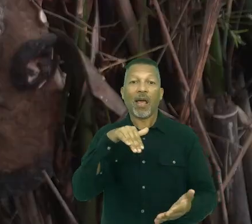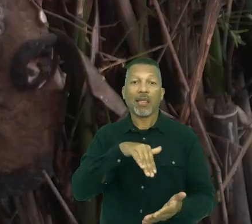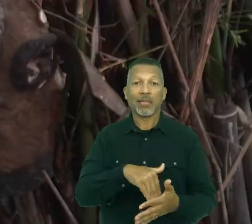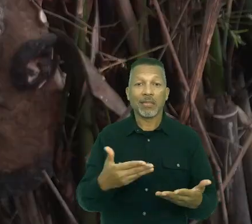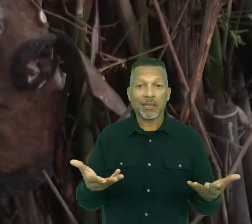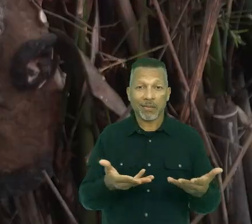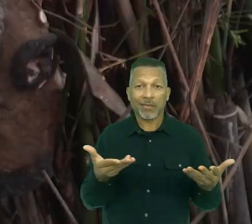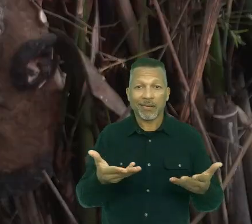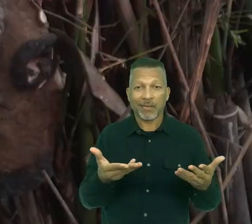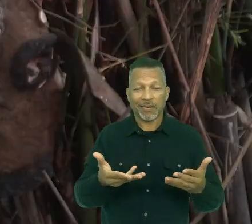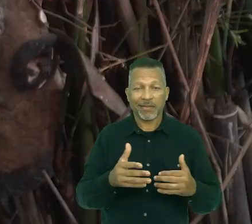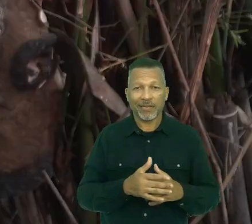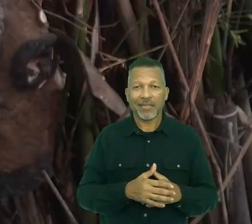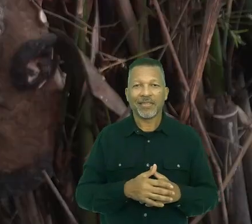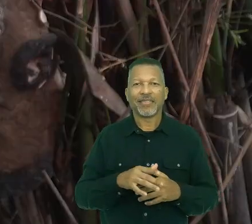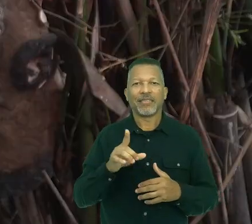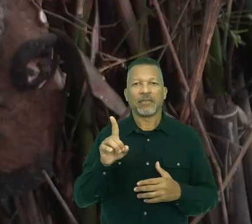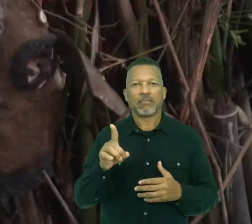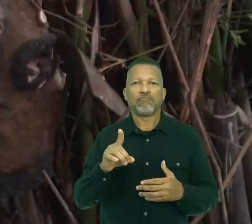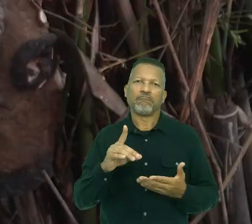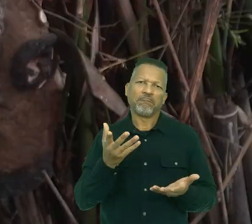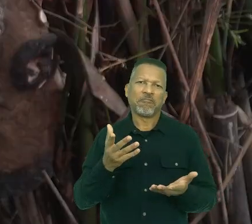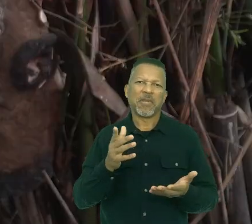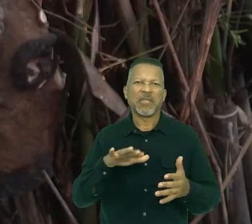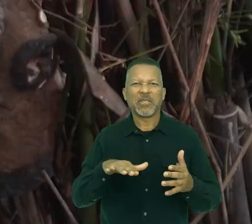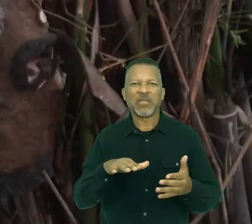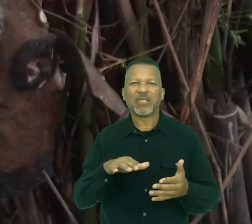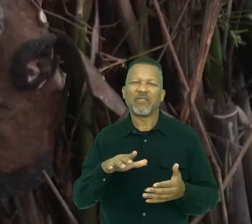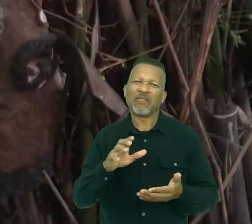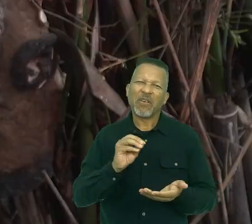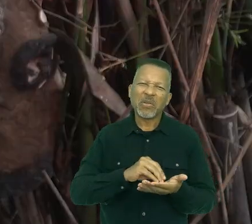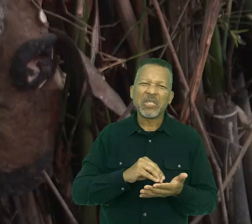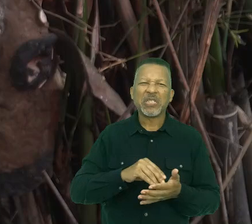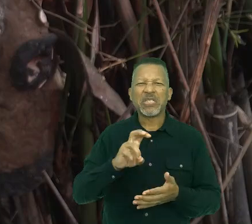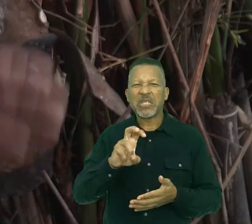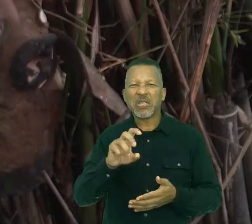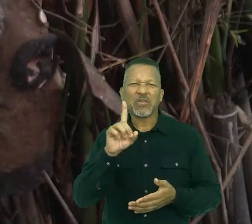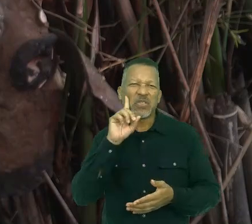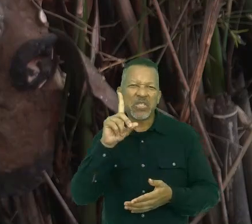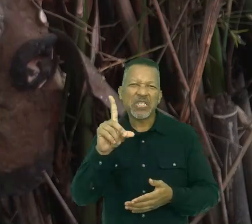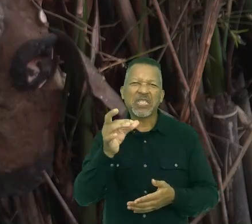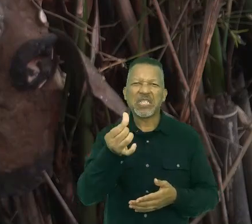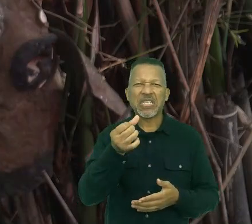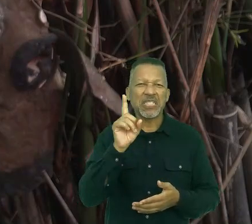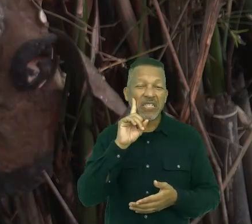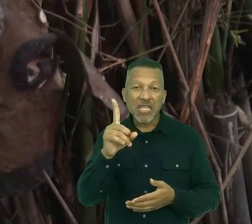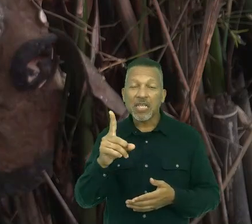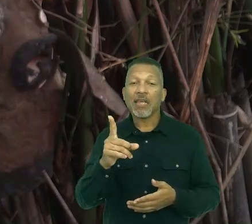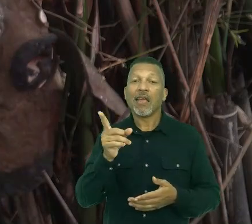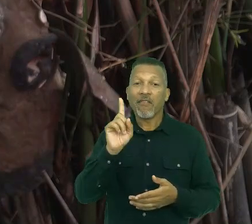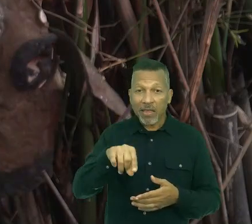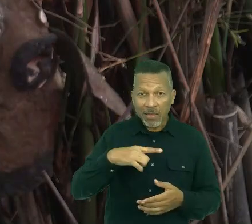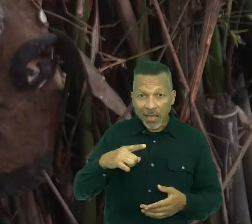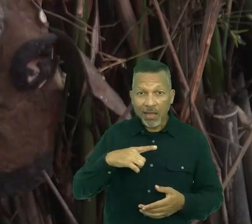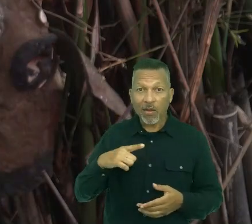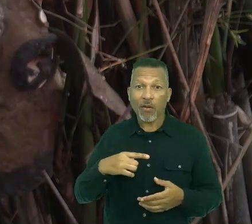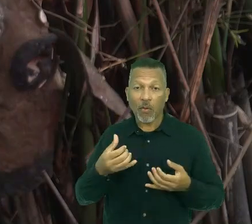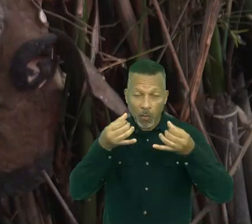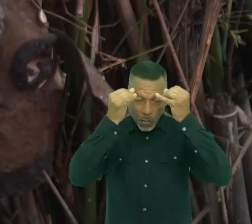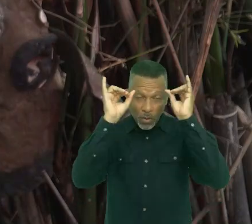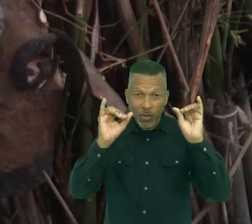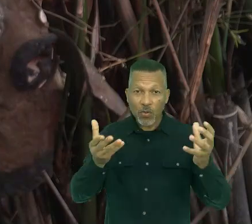Até hoje, faltando uns 5 dias, 6 dias, já vem gente. Como é que é? Vai ter o boizinho